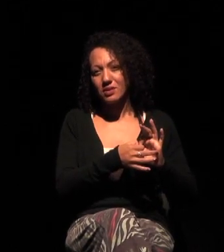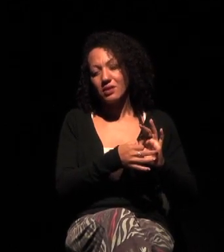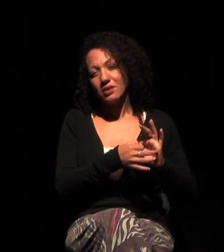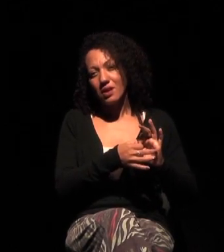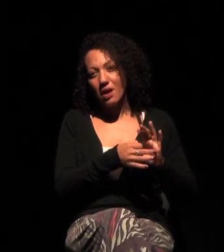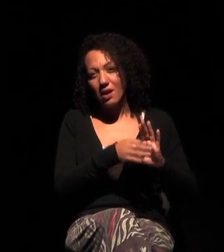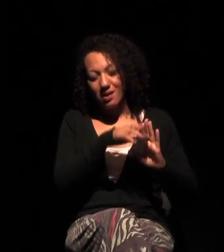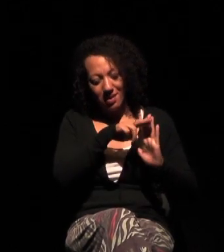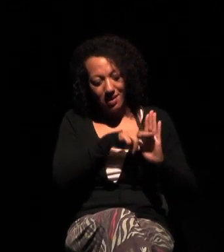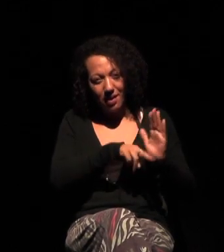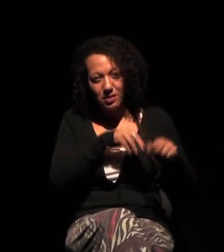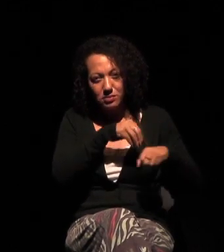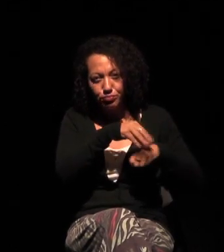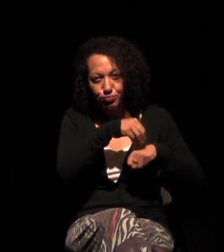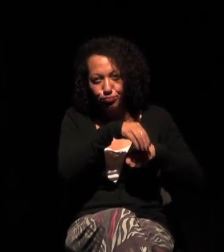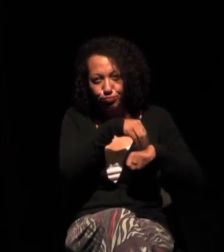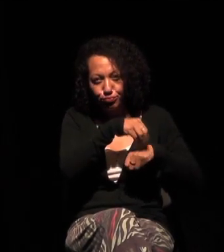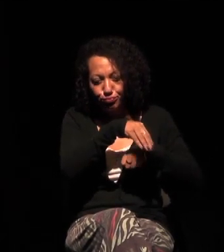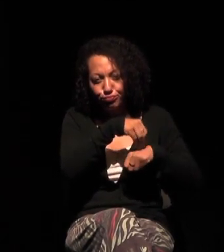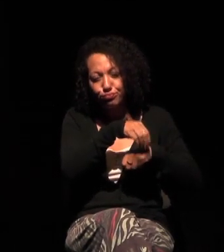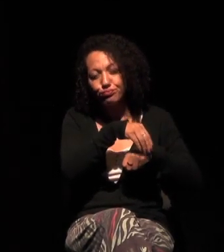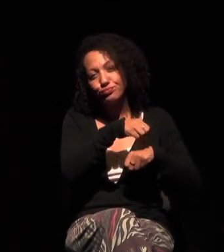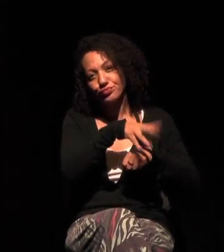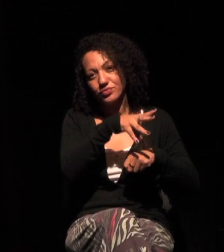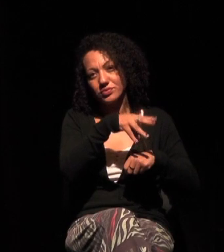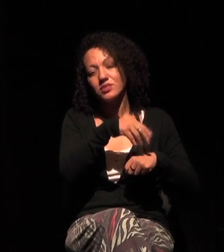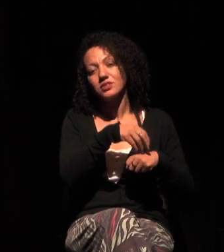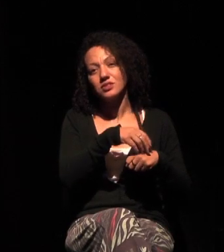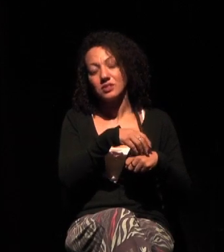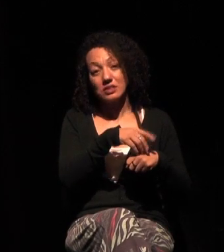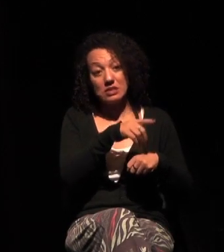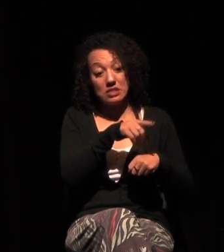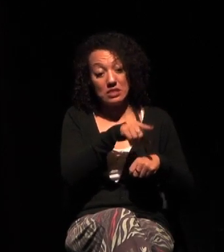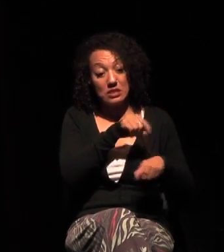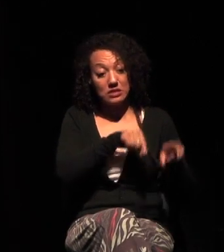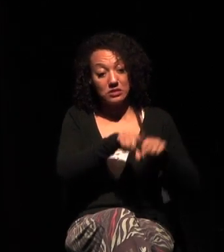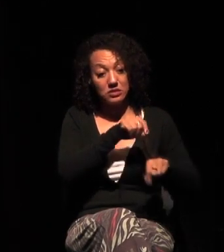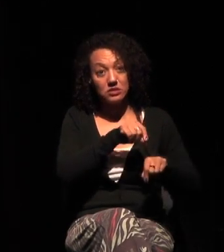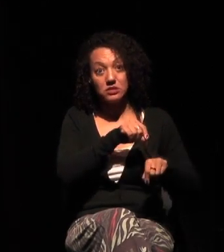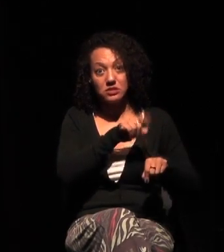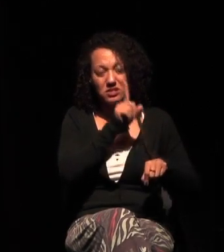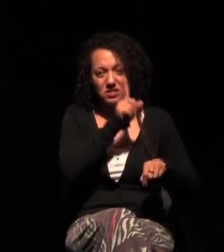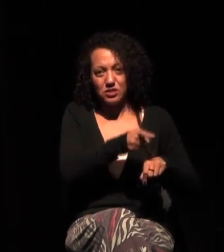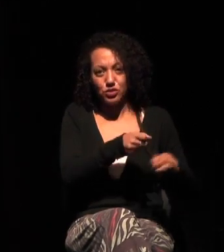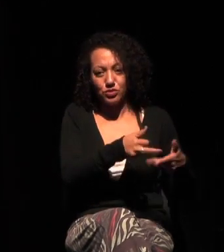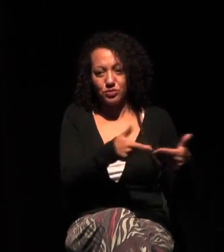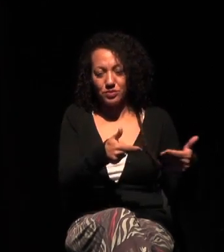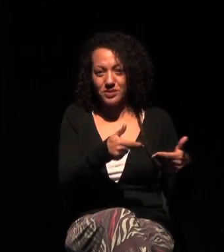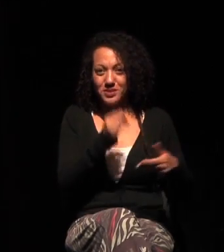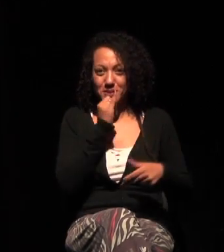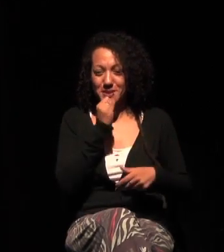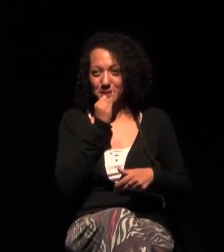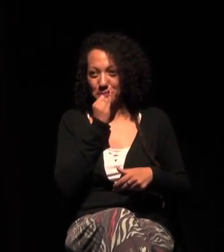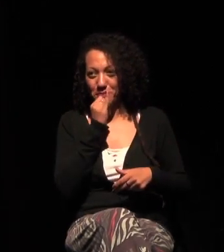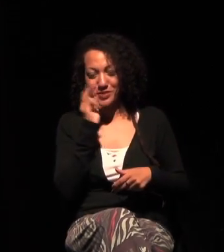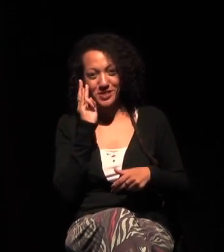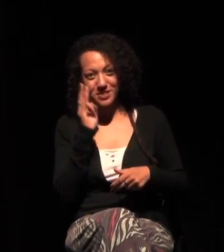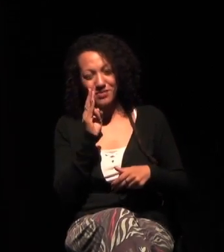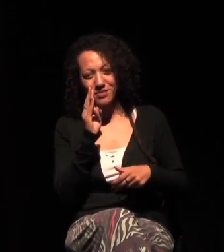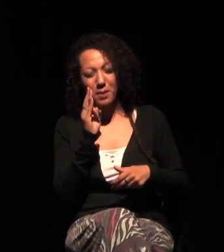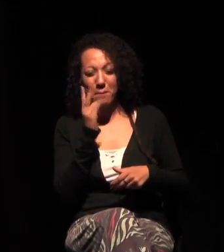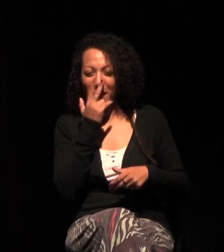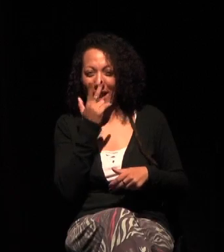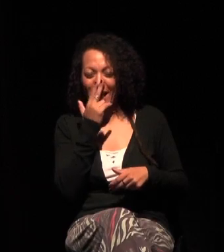instruções absolutamente deterministas portanto a primeira vista nós achamos que vamos entender completamente que vai